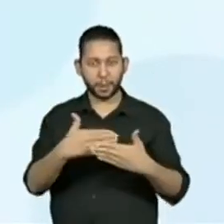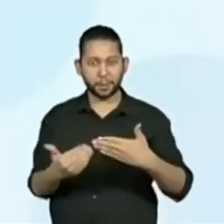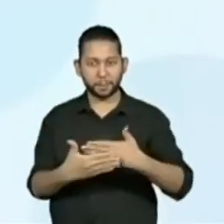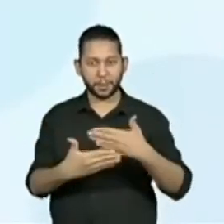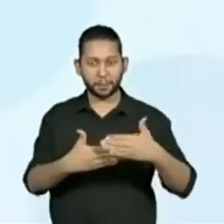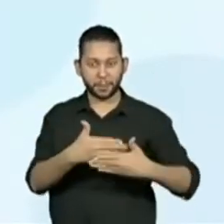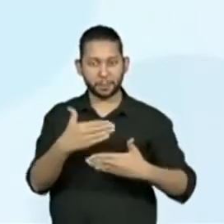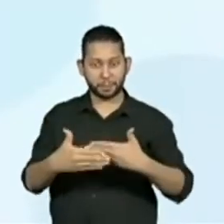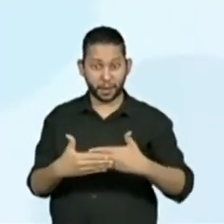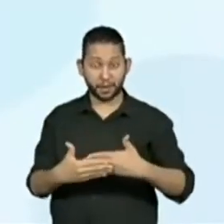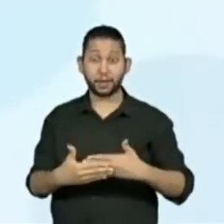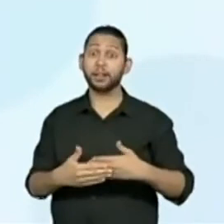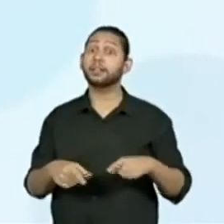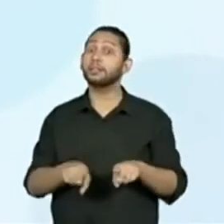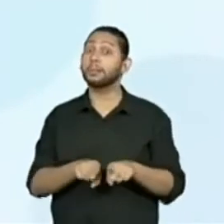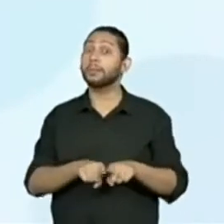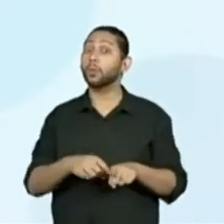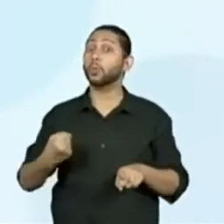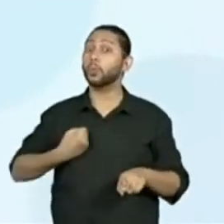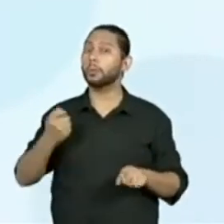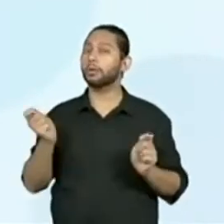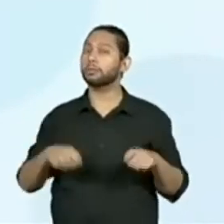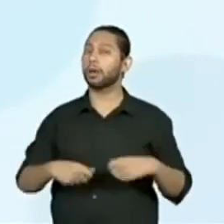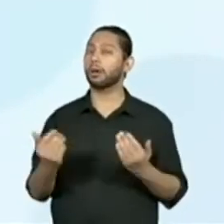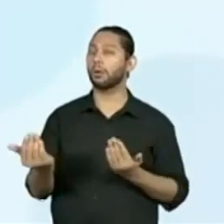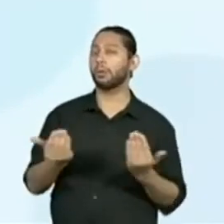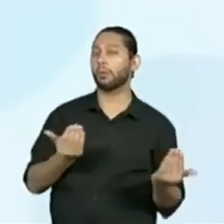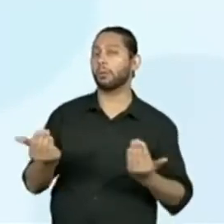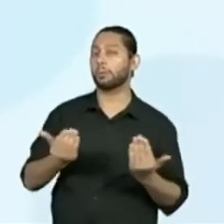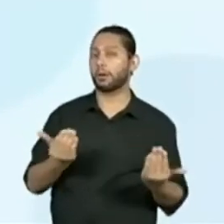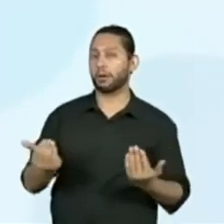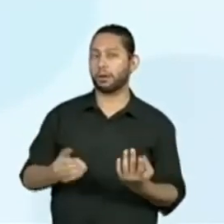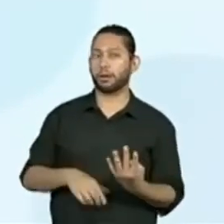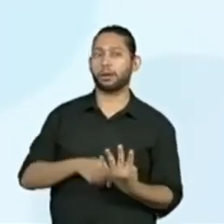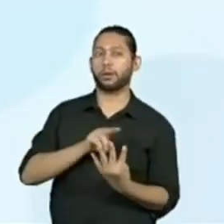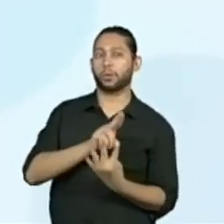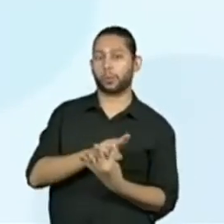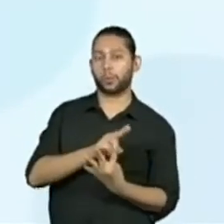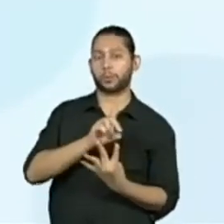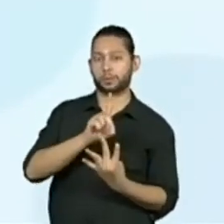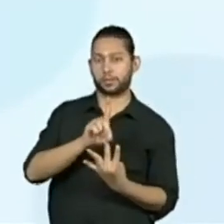de números na ordem das centenas até a ordem da unidade de